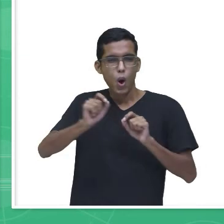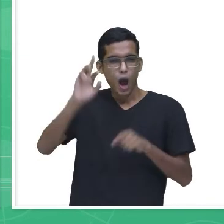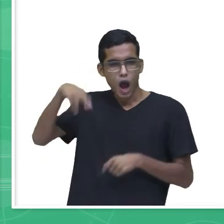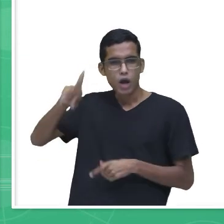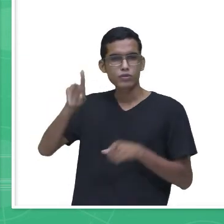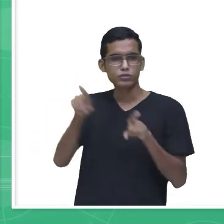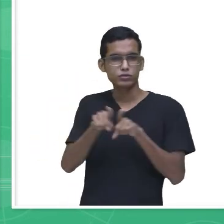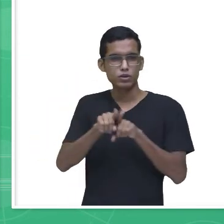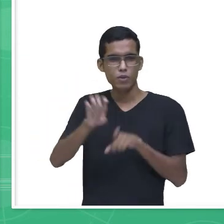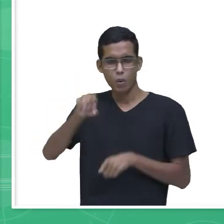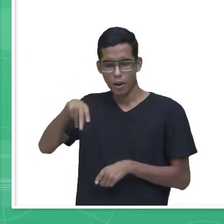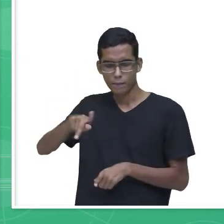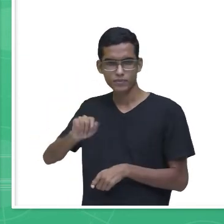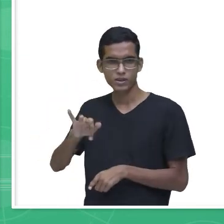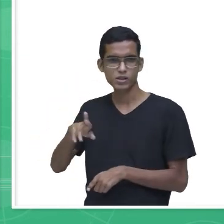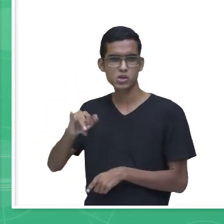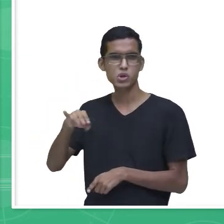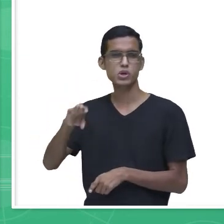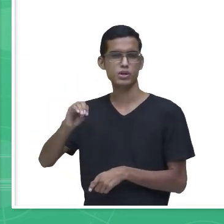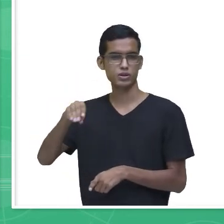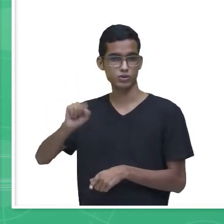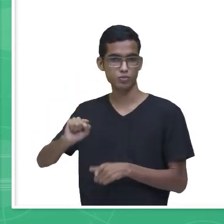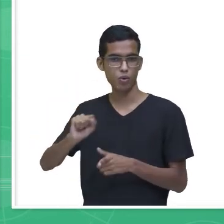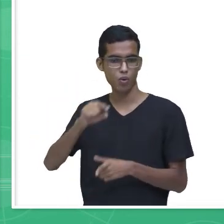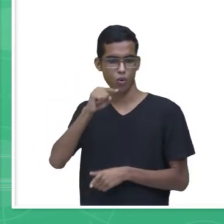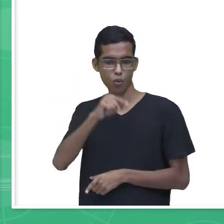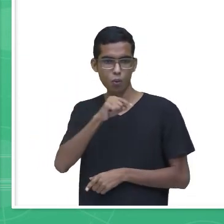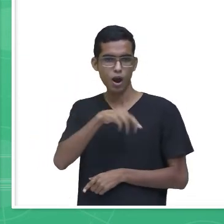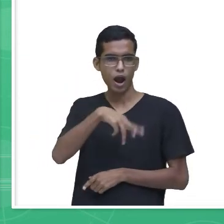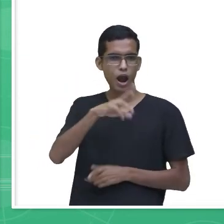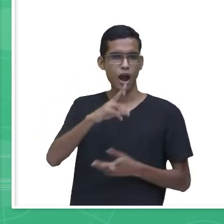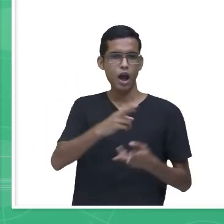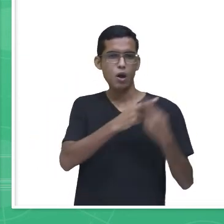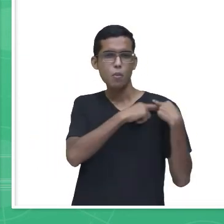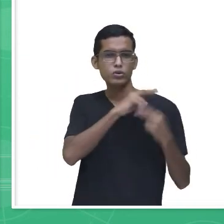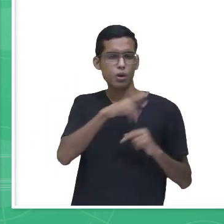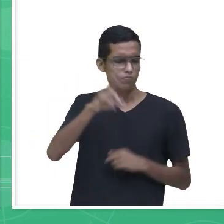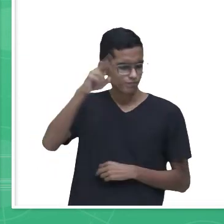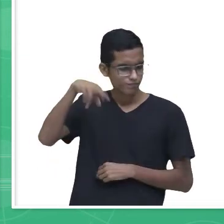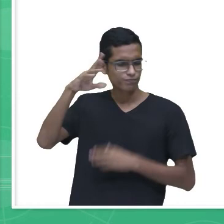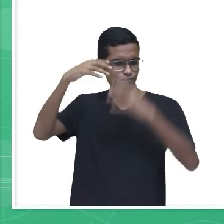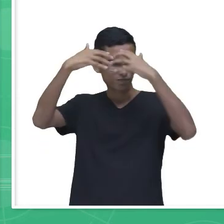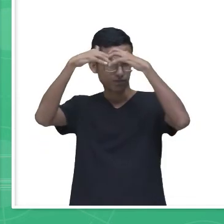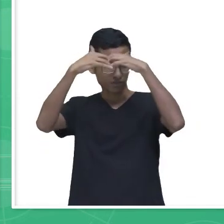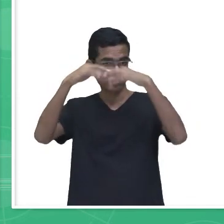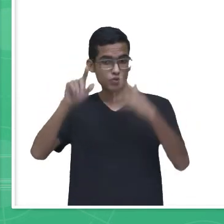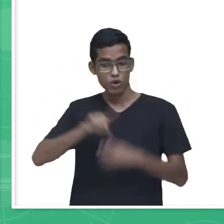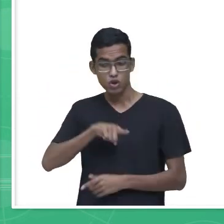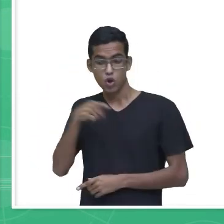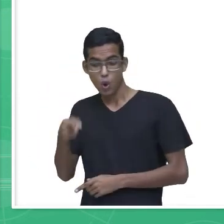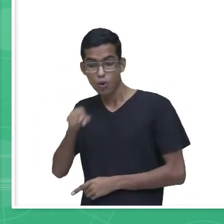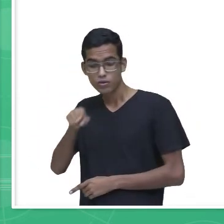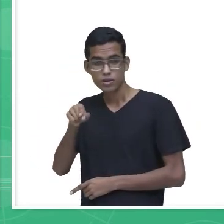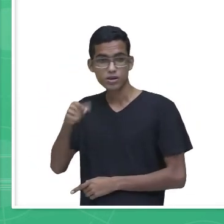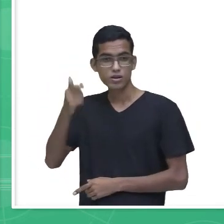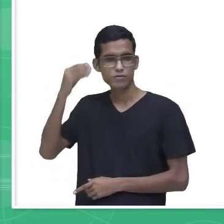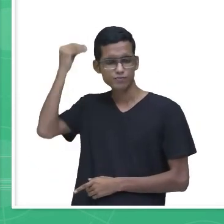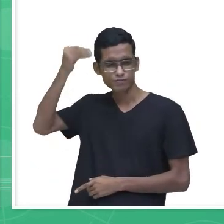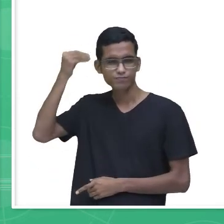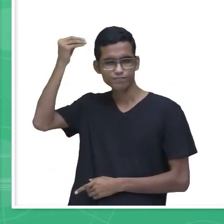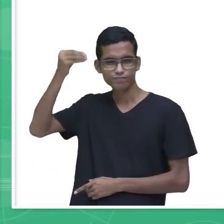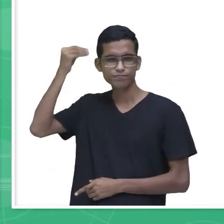fundadas, uma na razão humana e a outra na experiência. Perfeito?